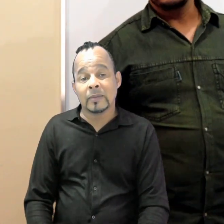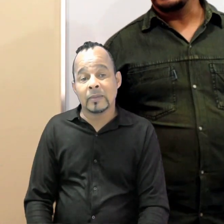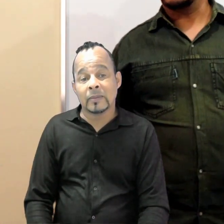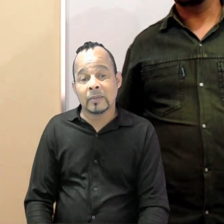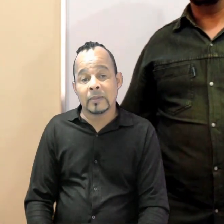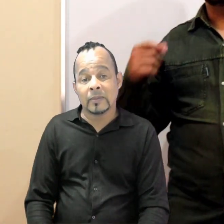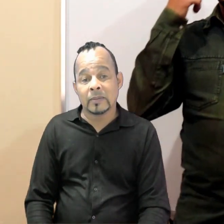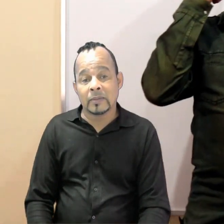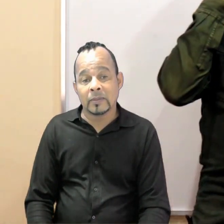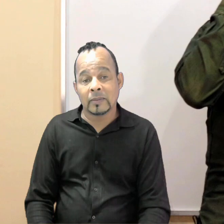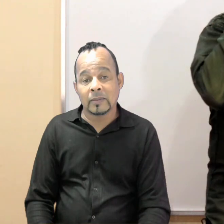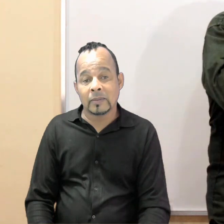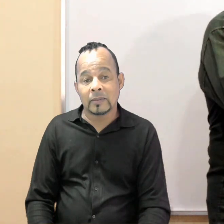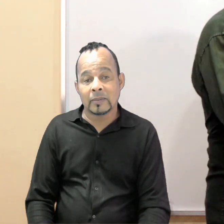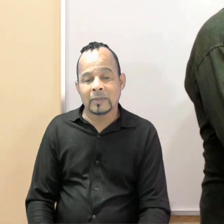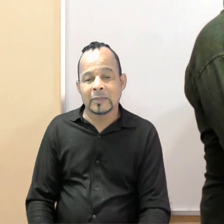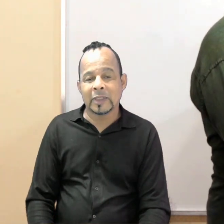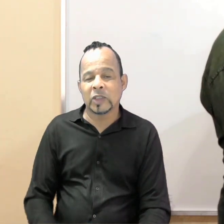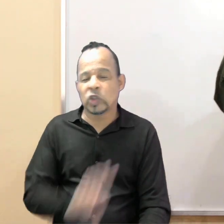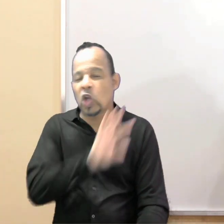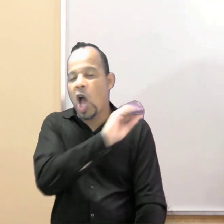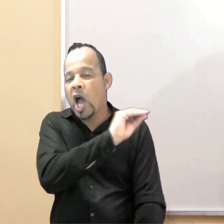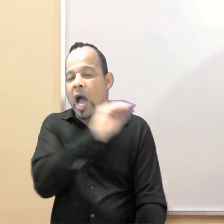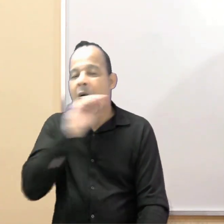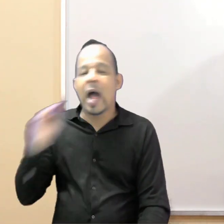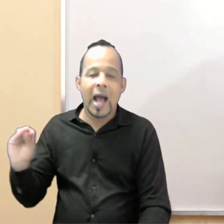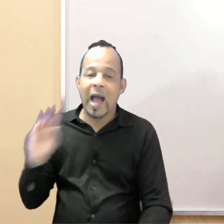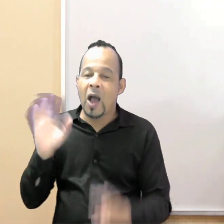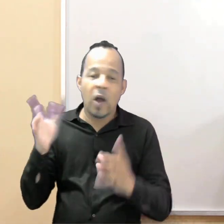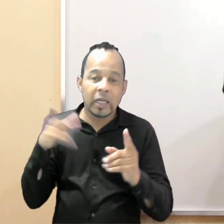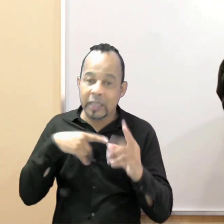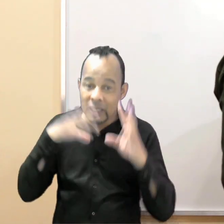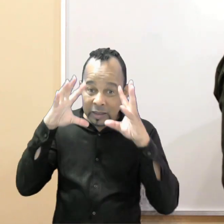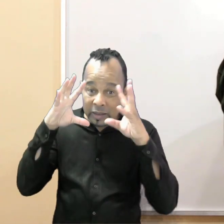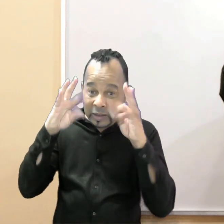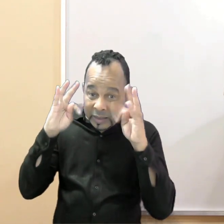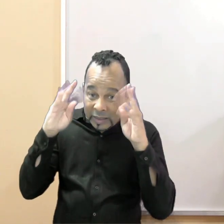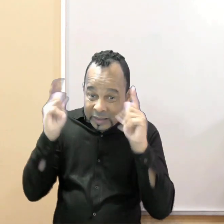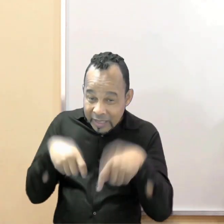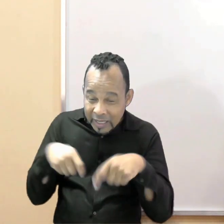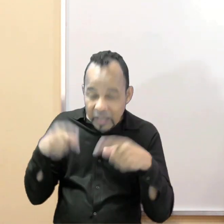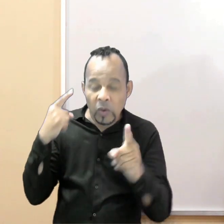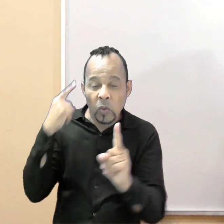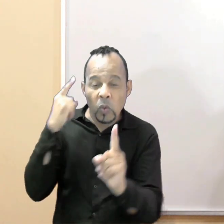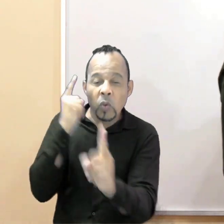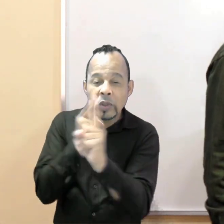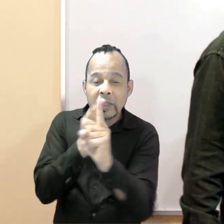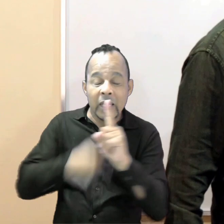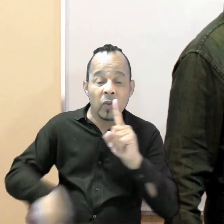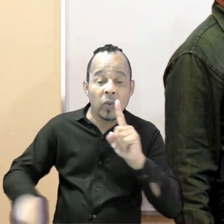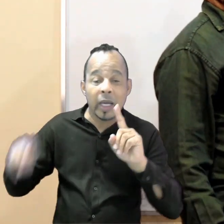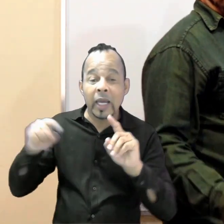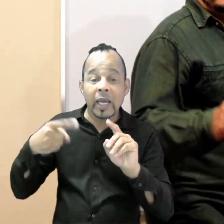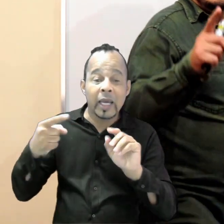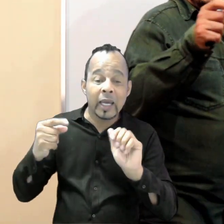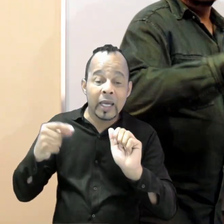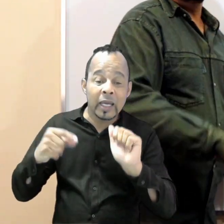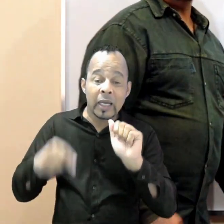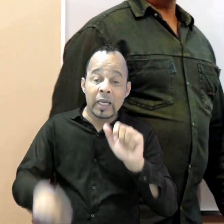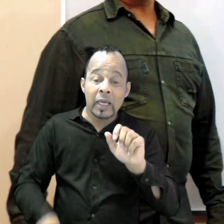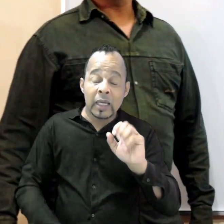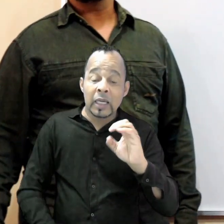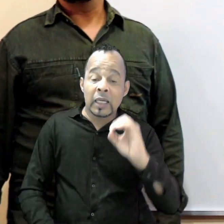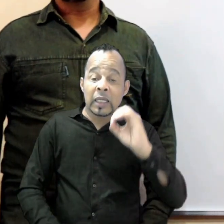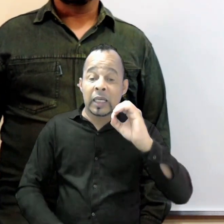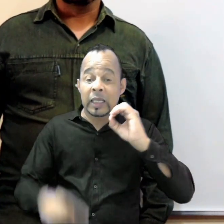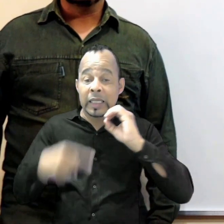tenho aqui tudo o que eu preciso para encontrar o ângulo θ entre os vetores A e B. Então,